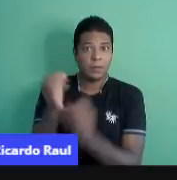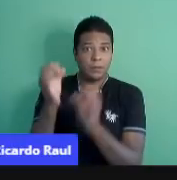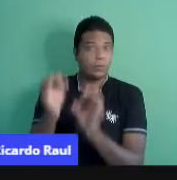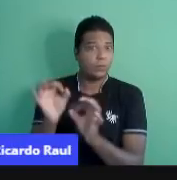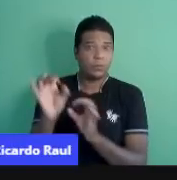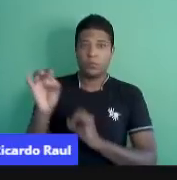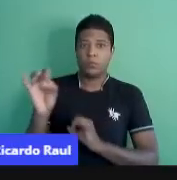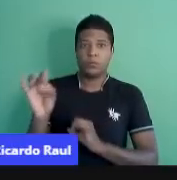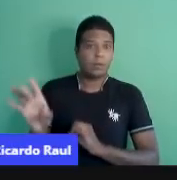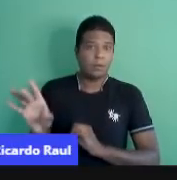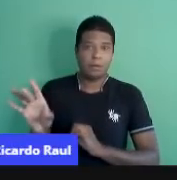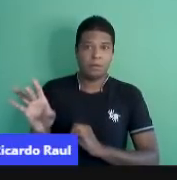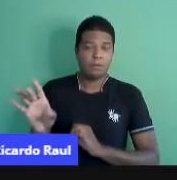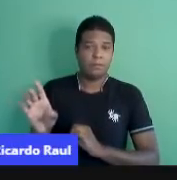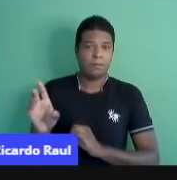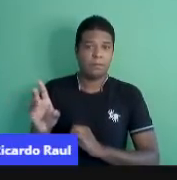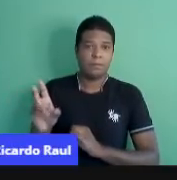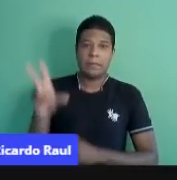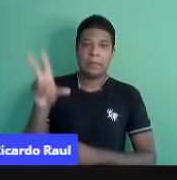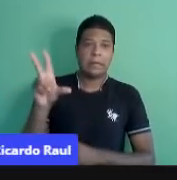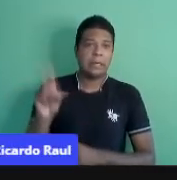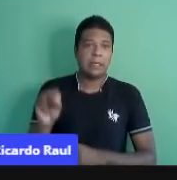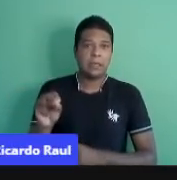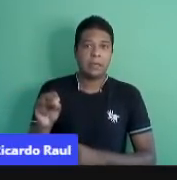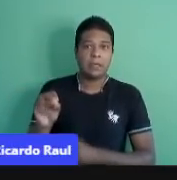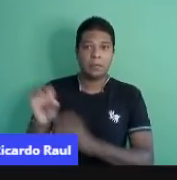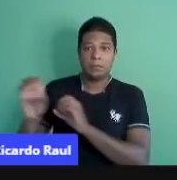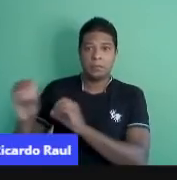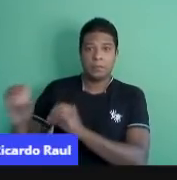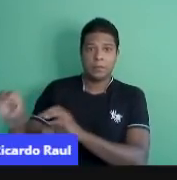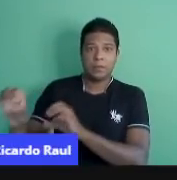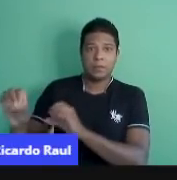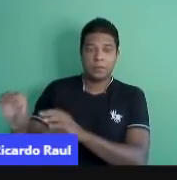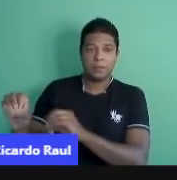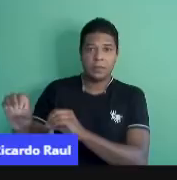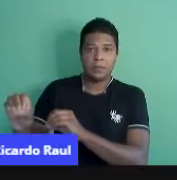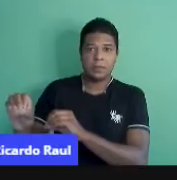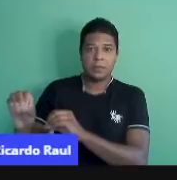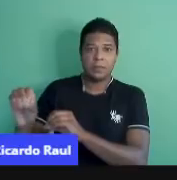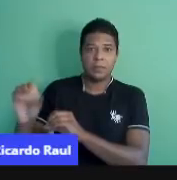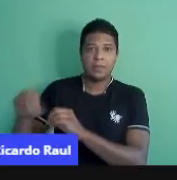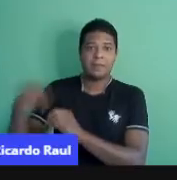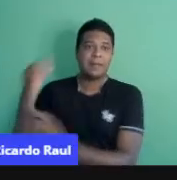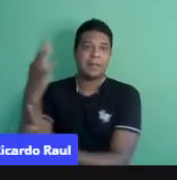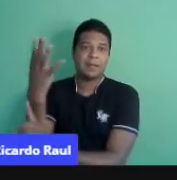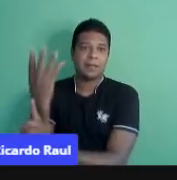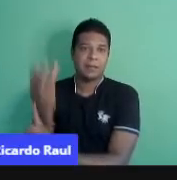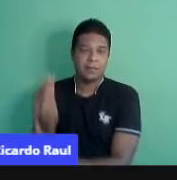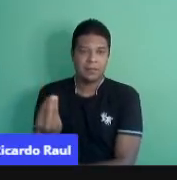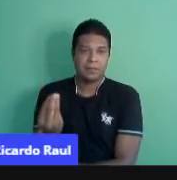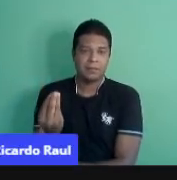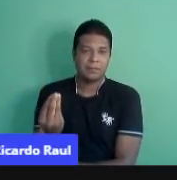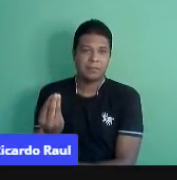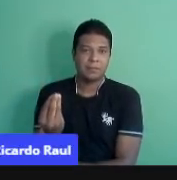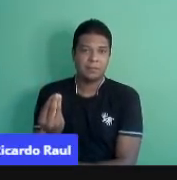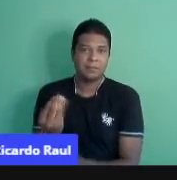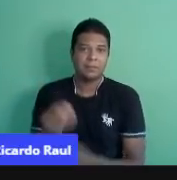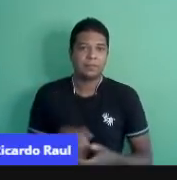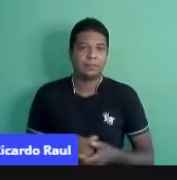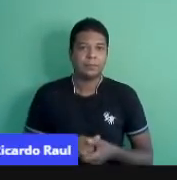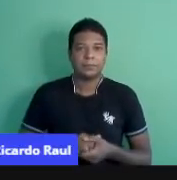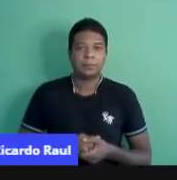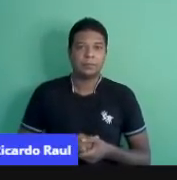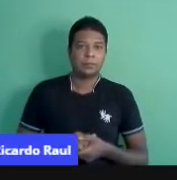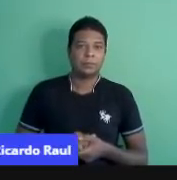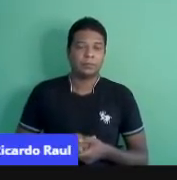só e não por educação através da arte. Retomando o que nós falamos